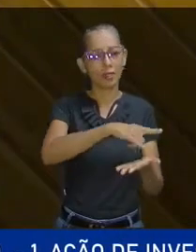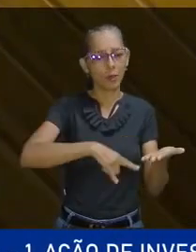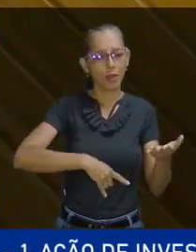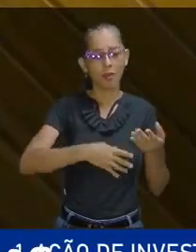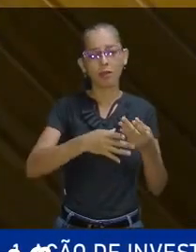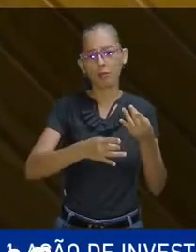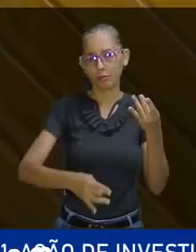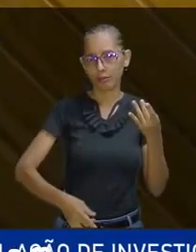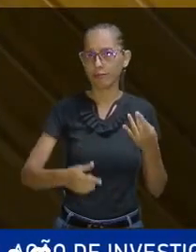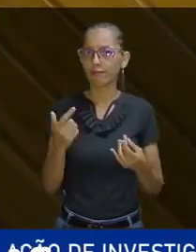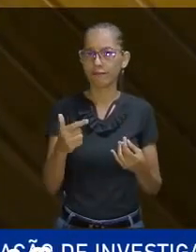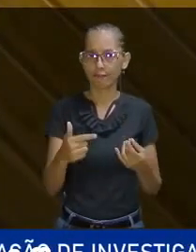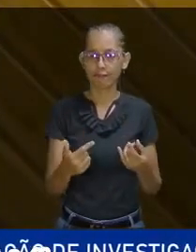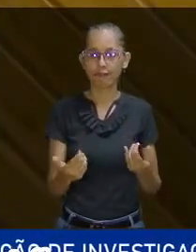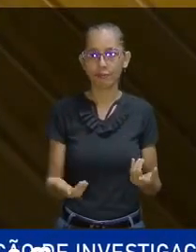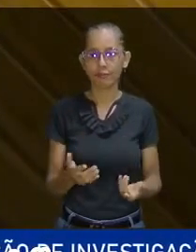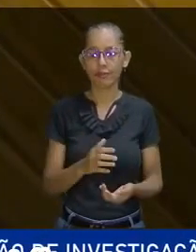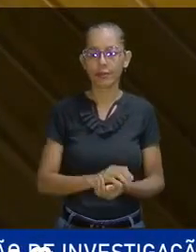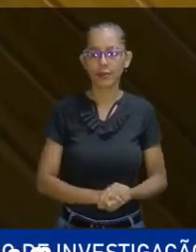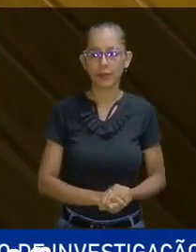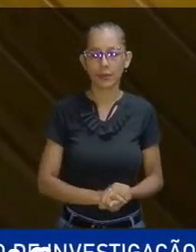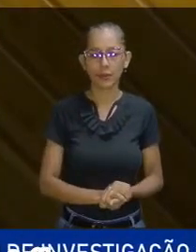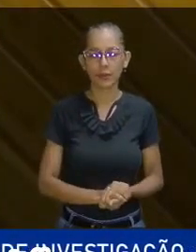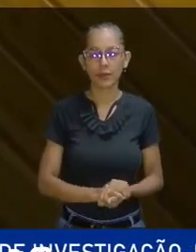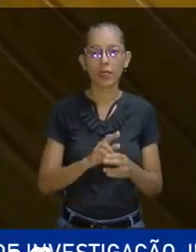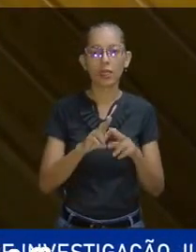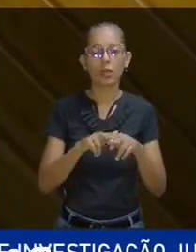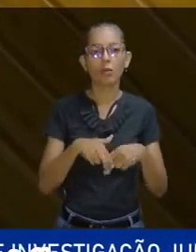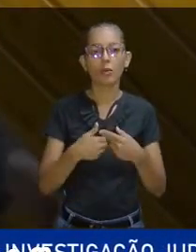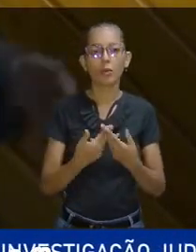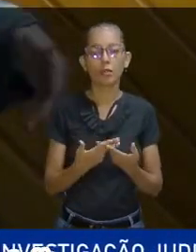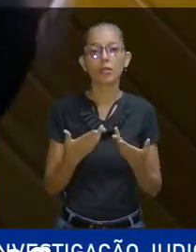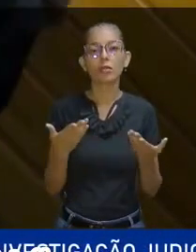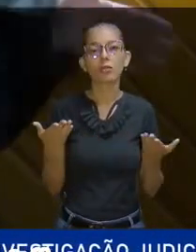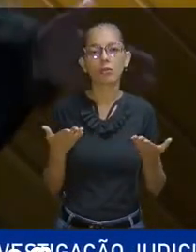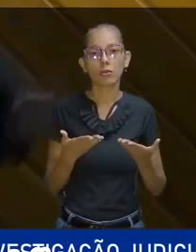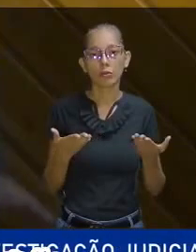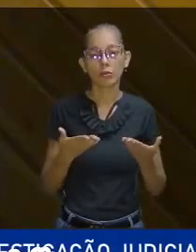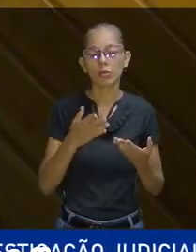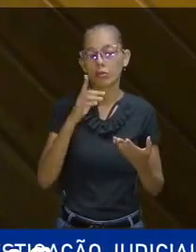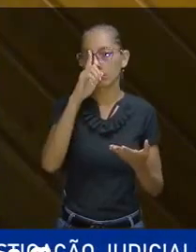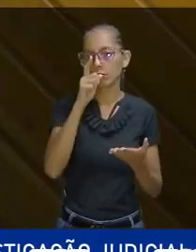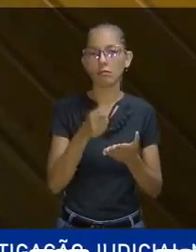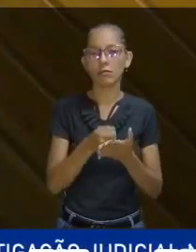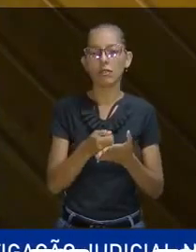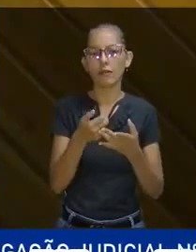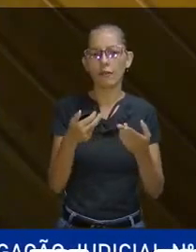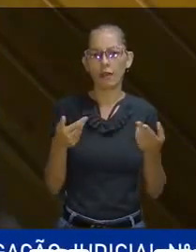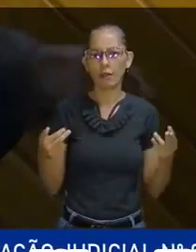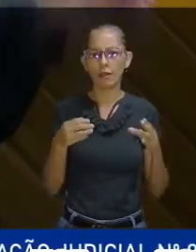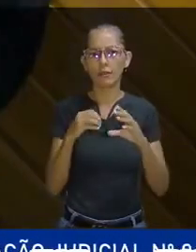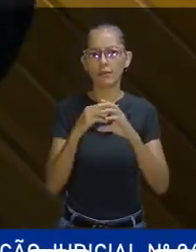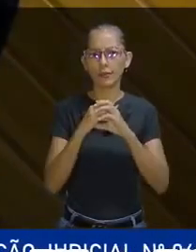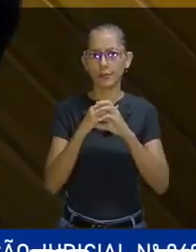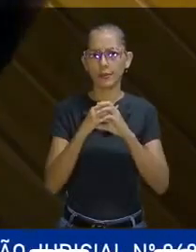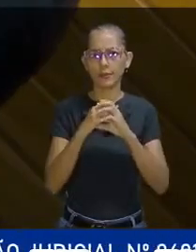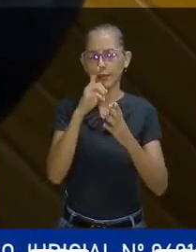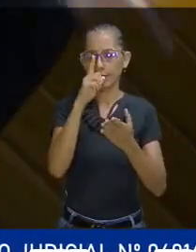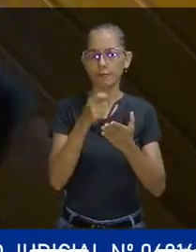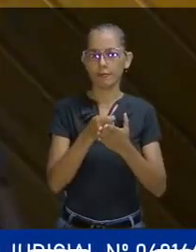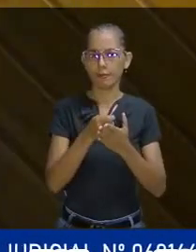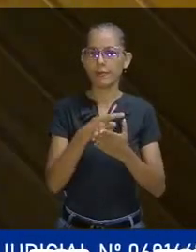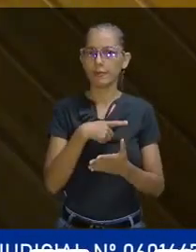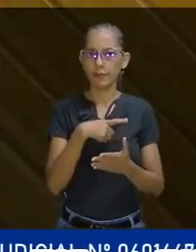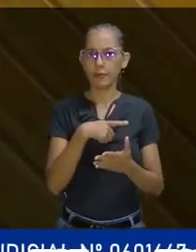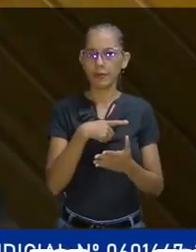identificado. Essa jurisprudência, essa decisão aqui do TRE, essas diversas decisões, no caso das eleições de 2008, foram enfrentadas